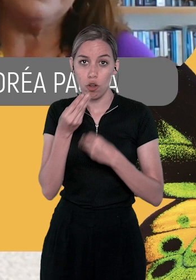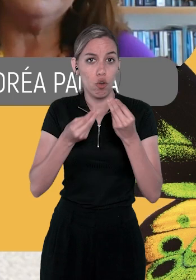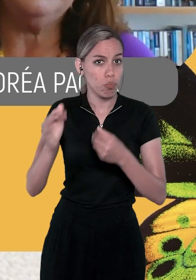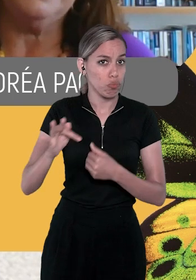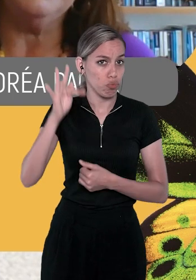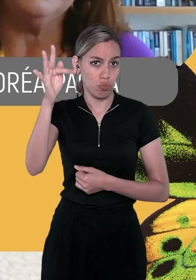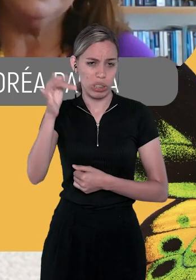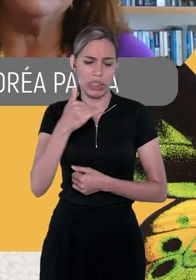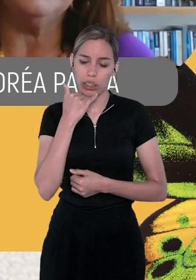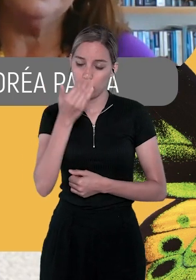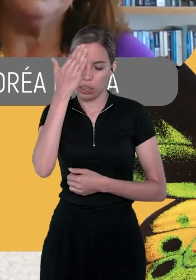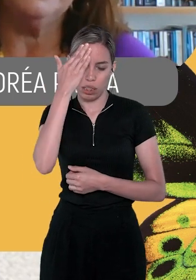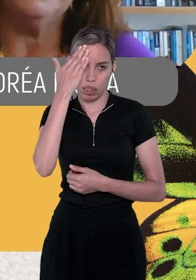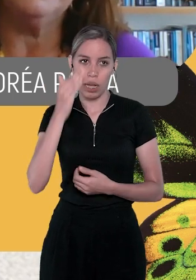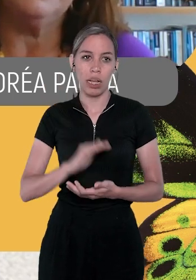em breve.